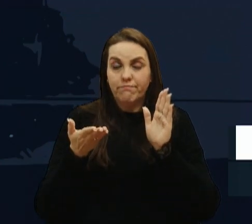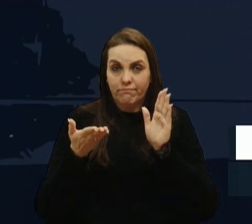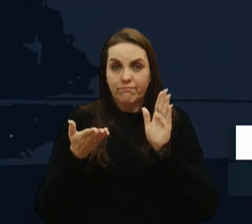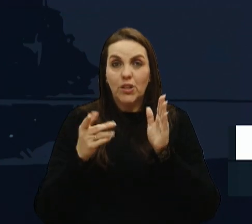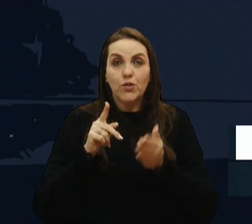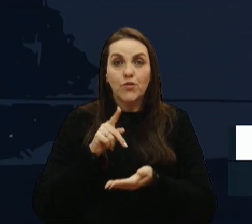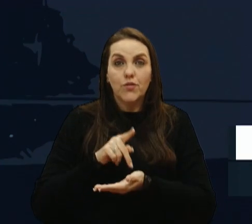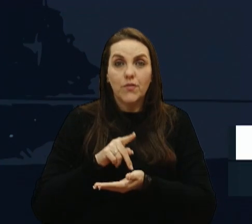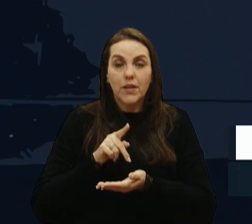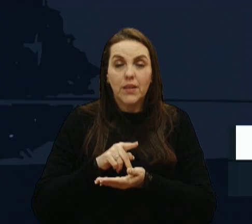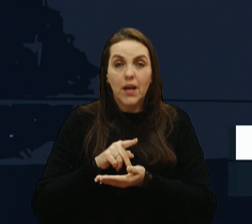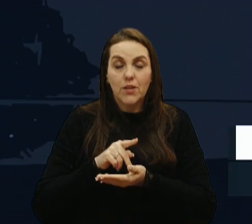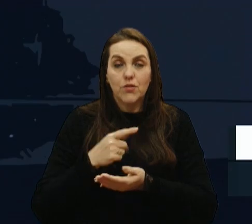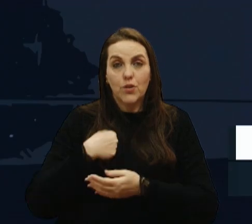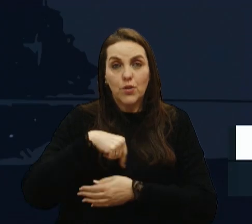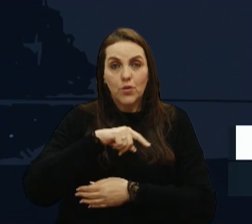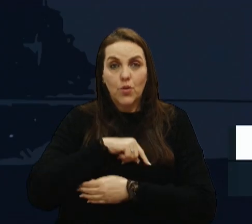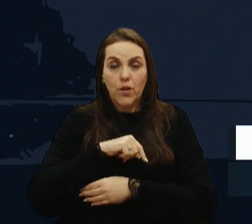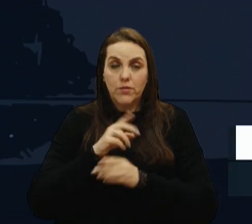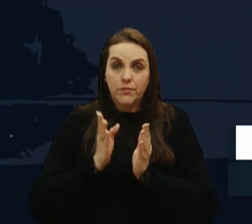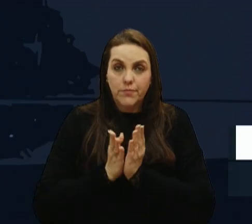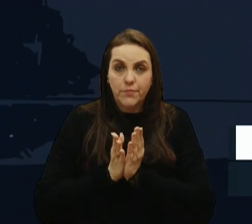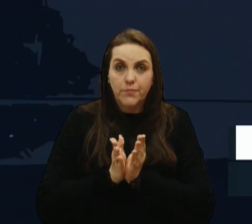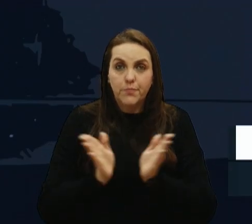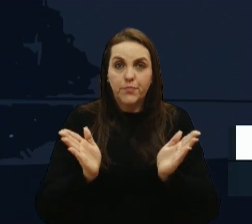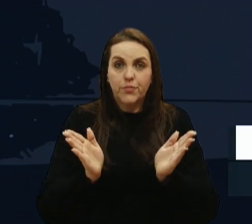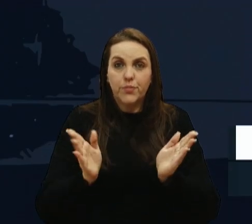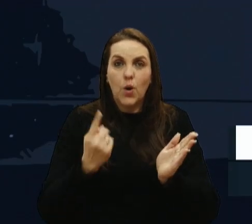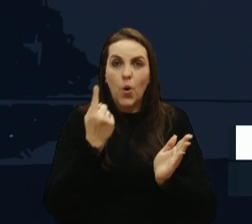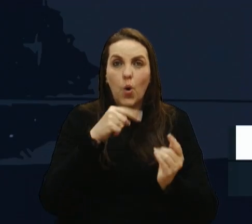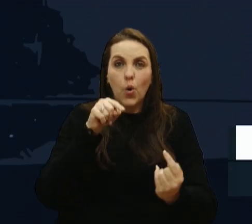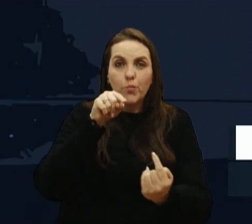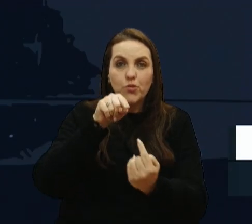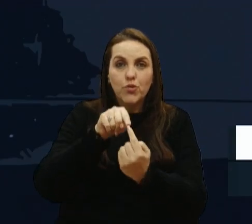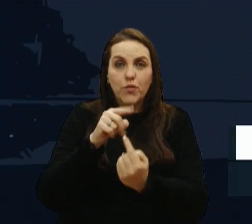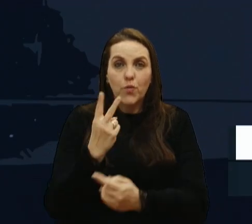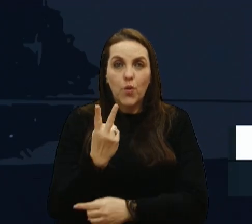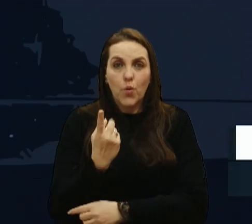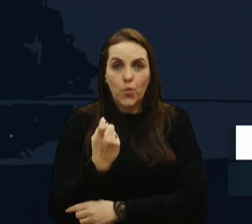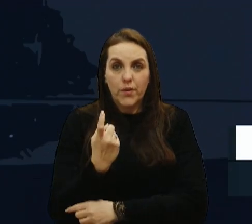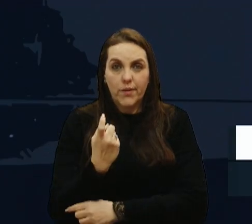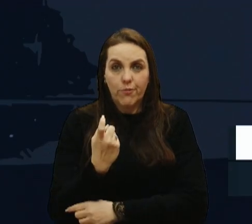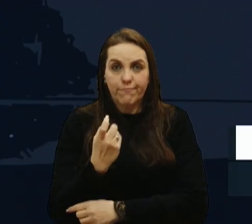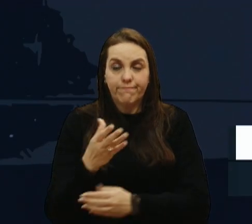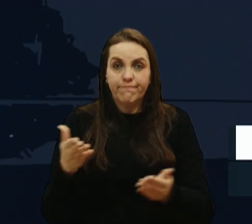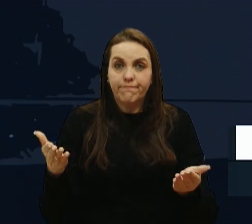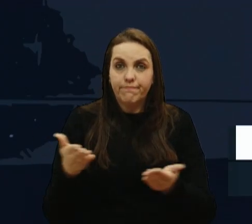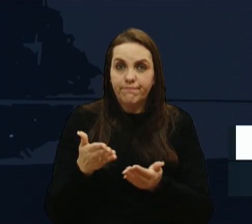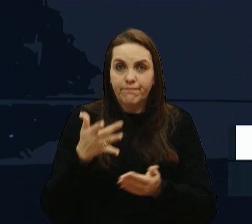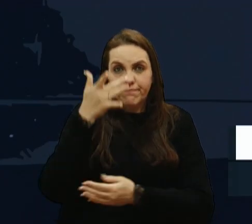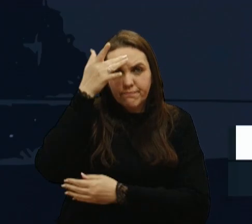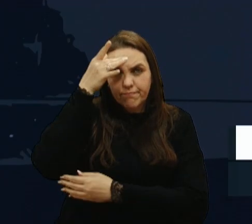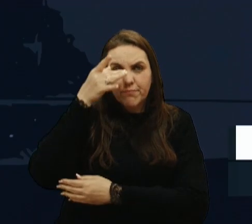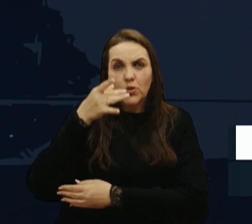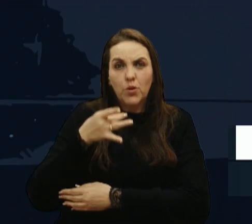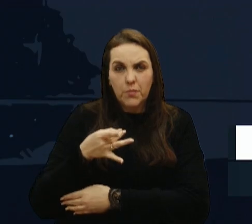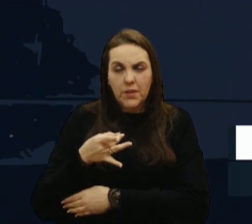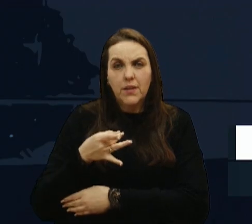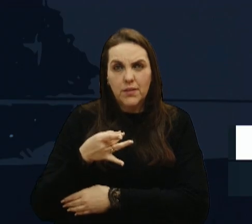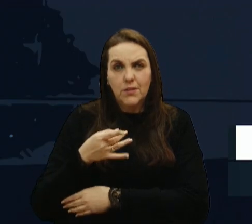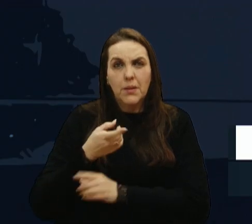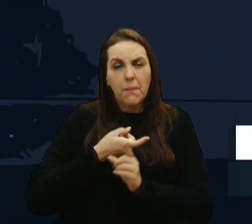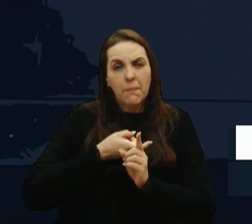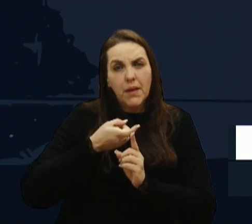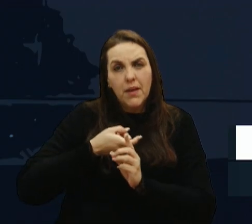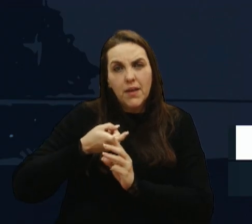nós somos dois braços, mas um propósito só, porque hoje se compreende cada vez mais, depois de meses